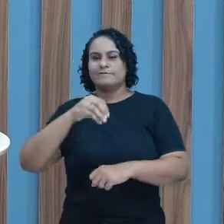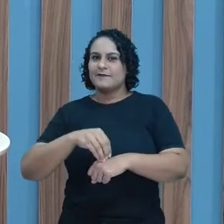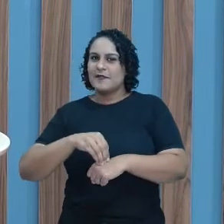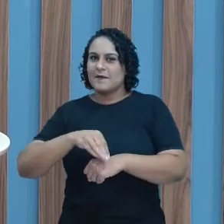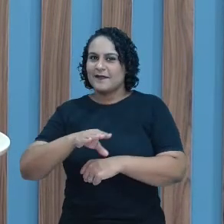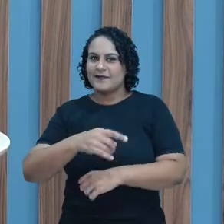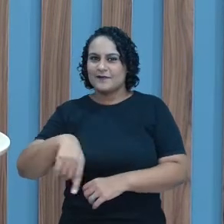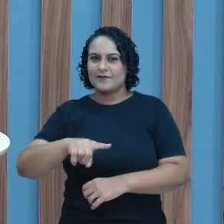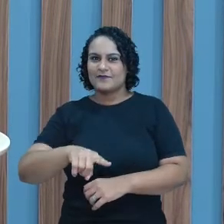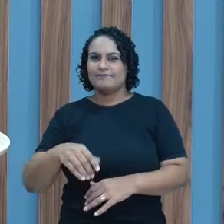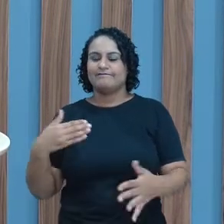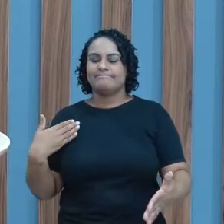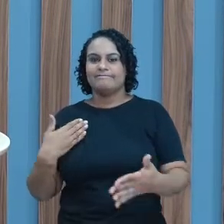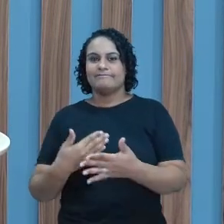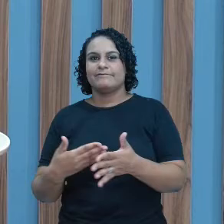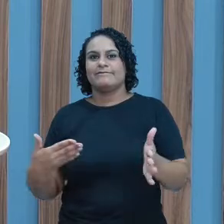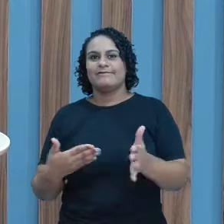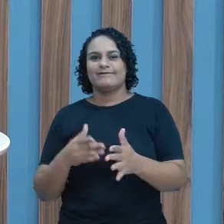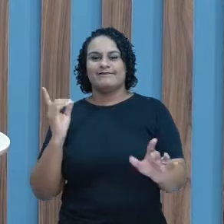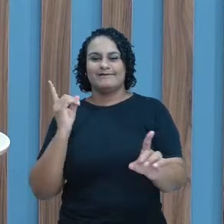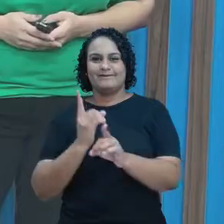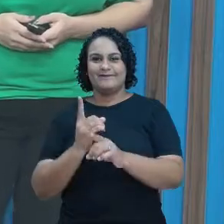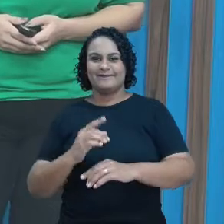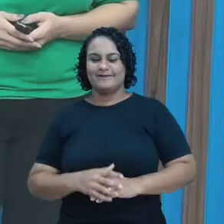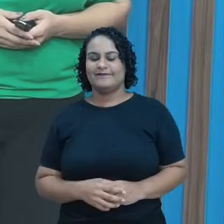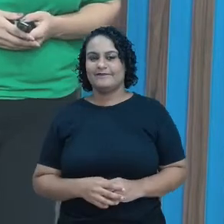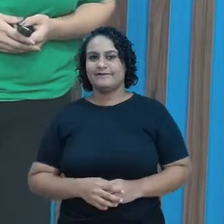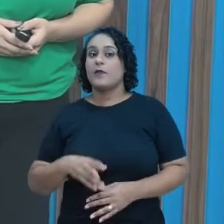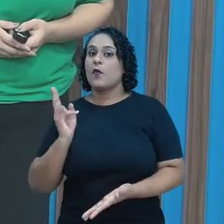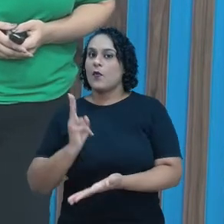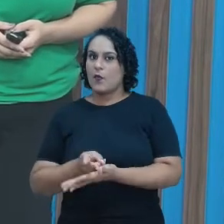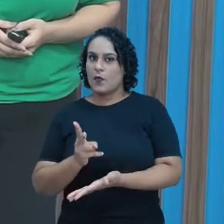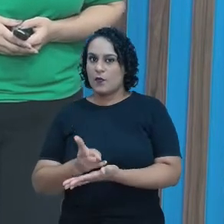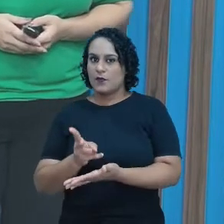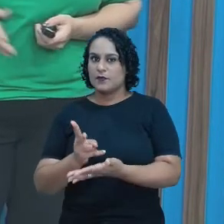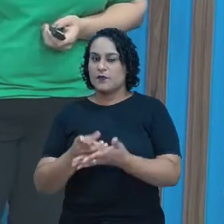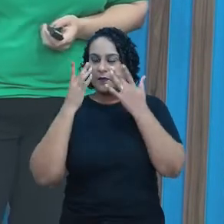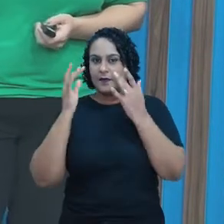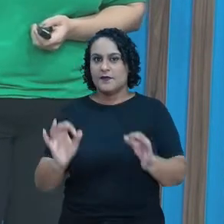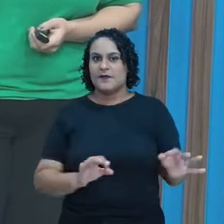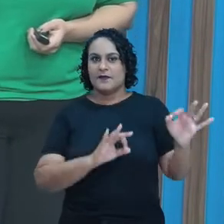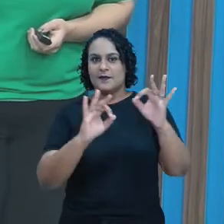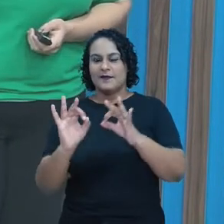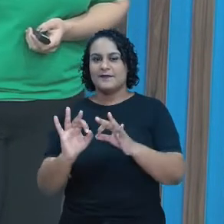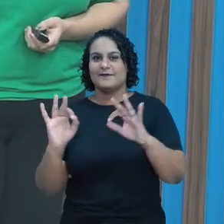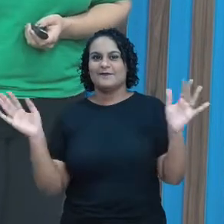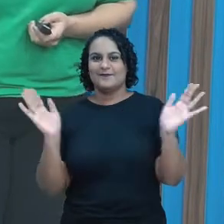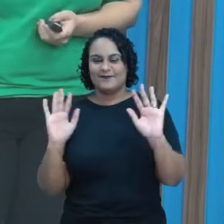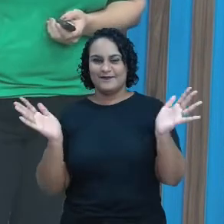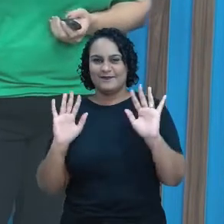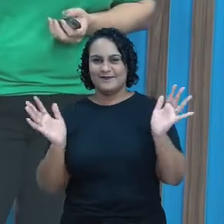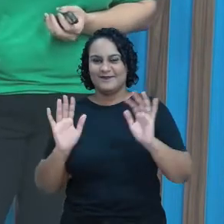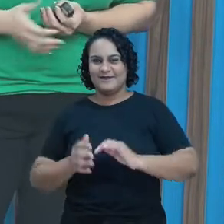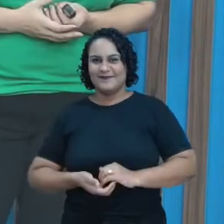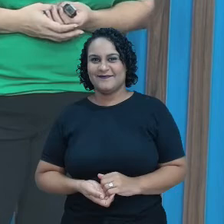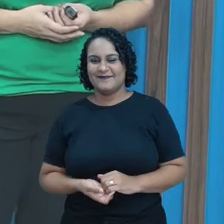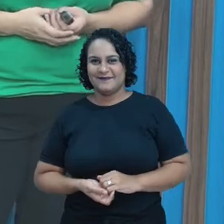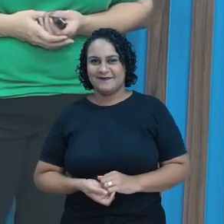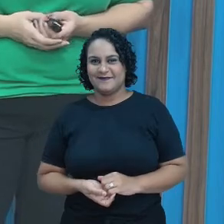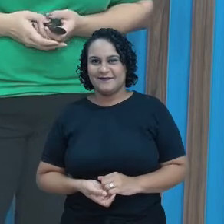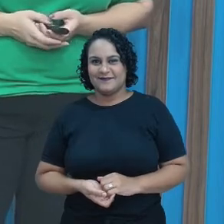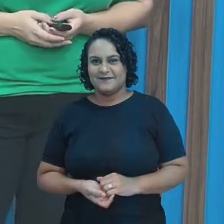recadinho e até o nosso próximo encontro. Continuem nos acompanhando aí, gente. Até a próxima. Tchau.